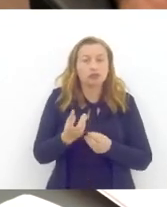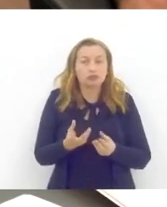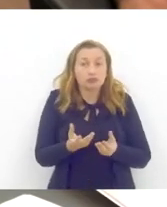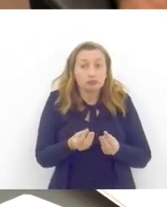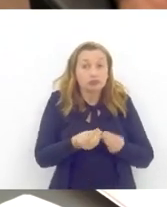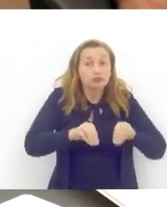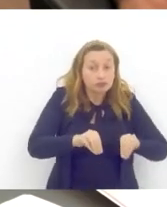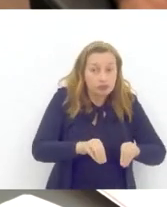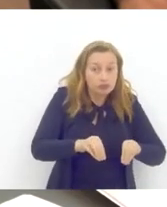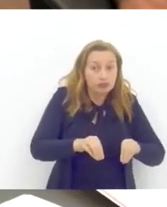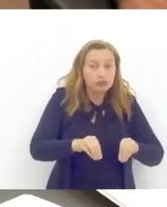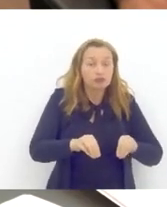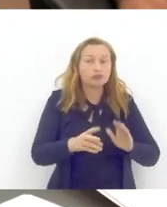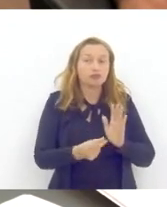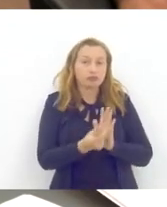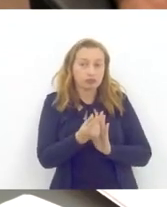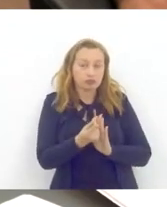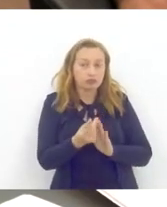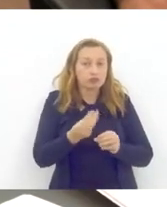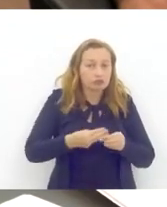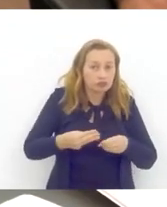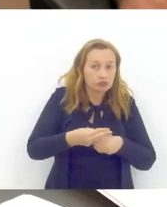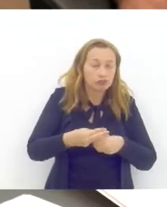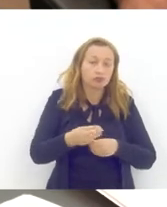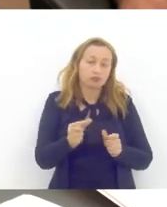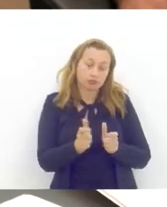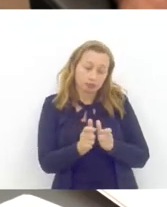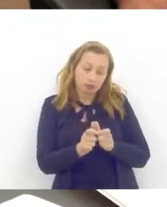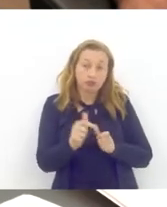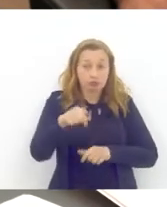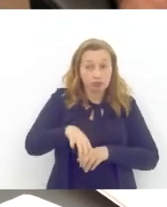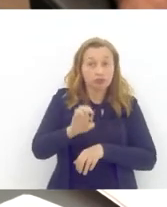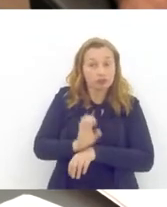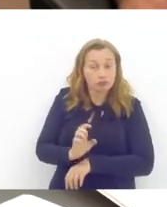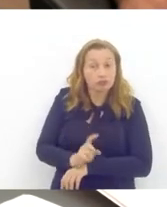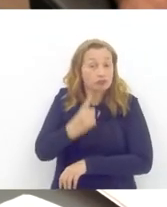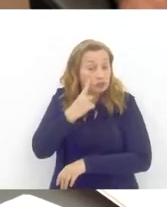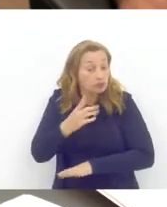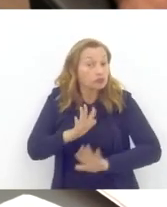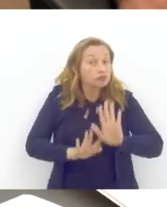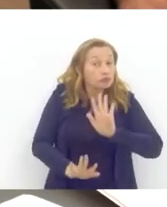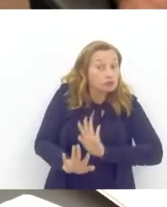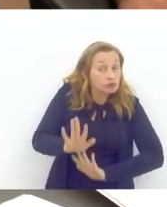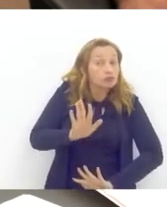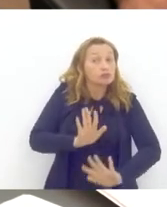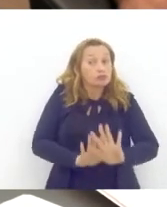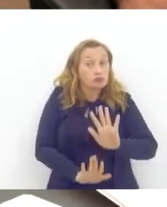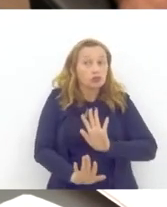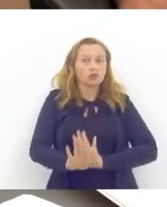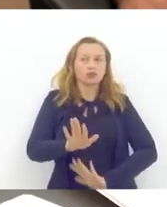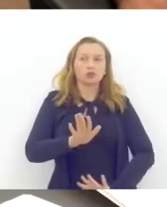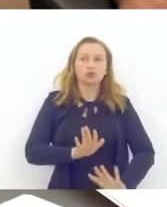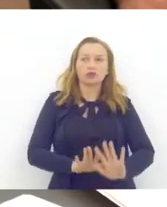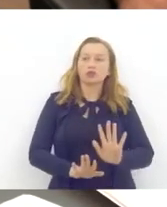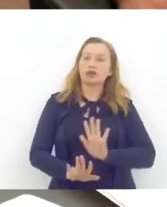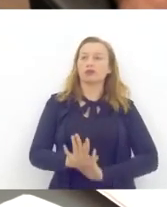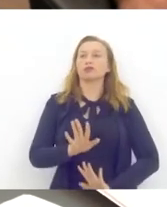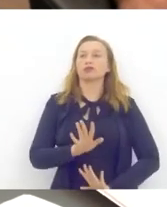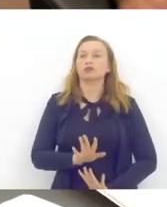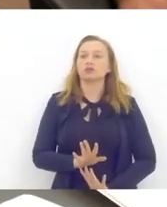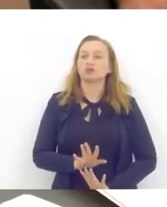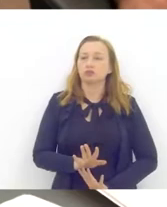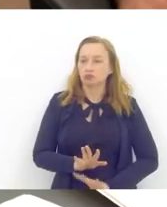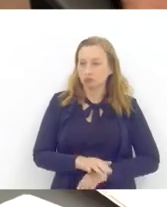de municípios pequenos aqui no estado. Então, a gente tem que fazer isso com muita parcimônia, com muita cautela, com